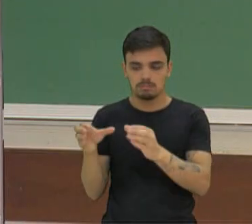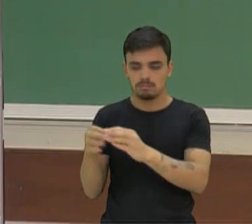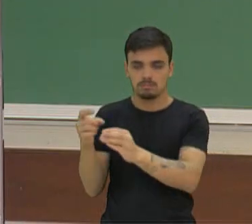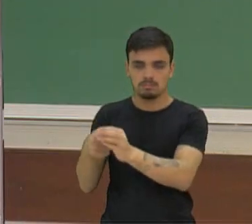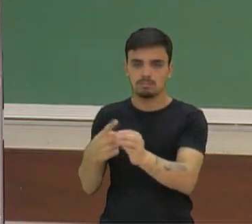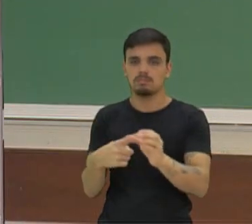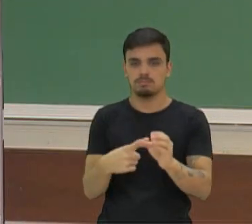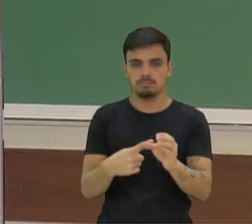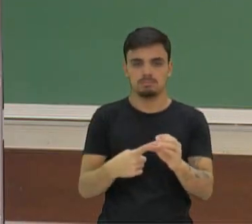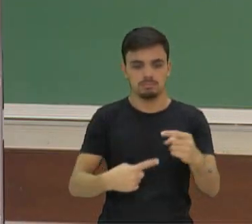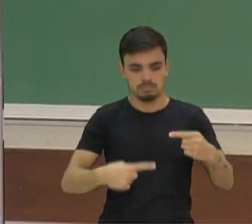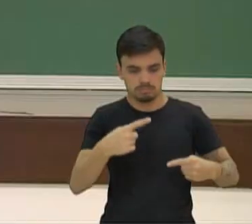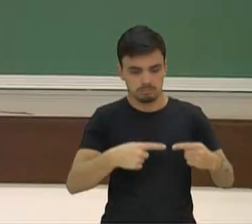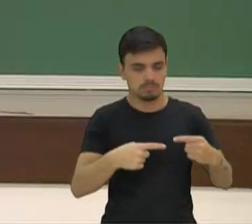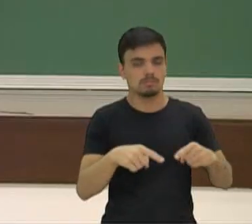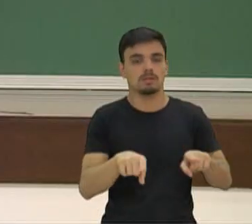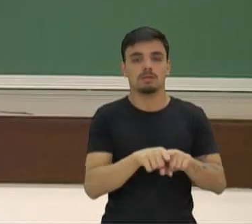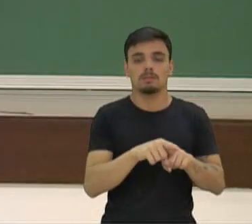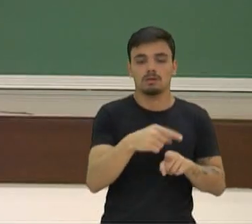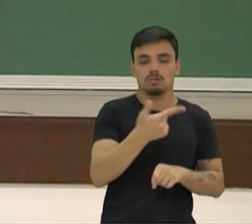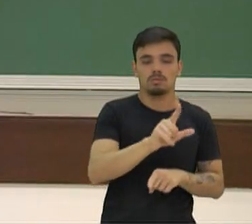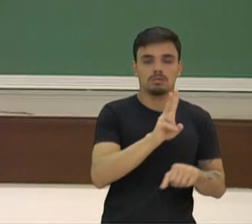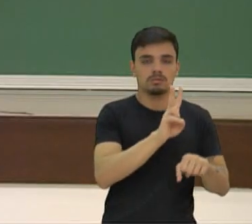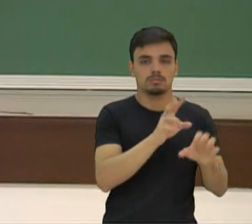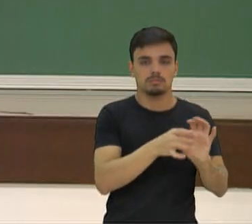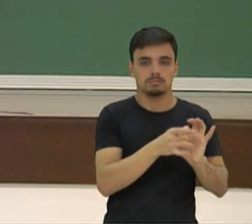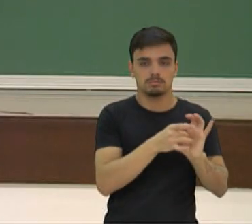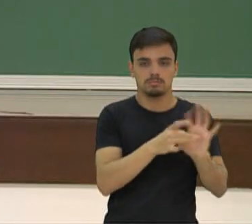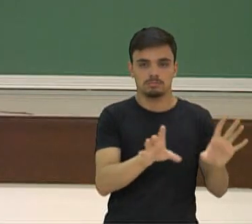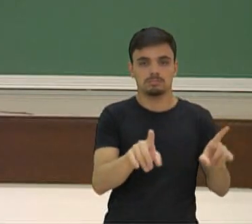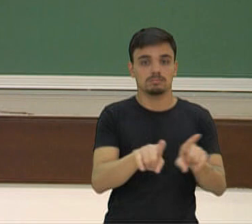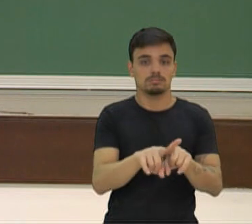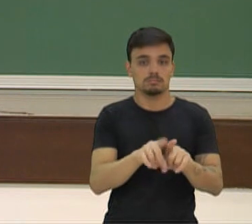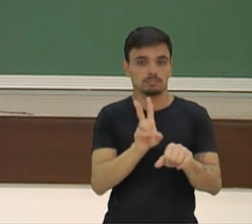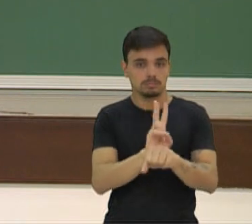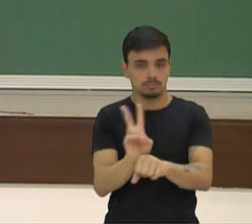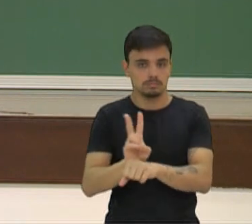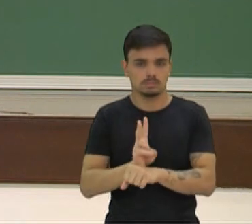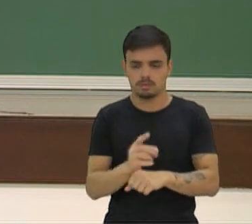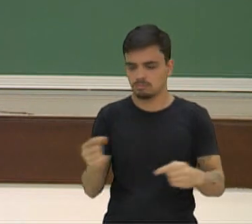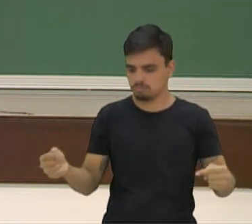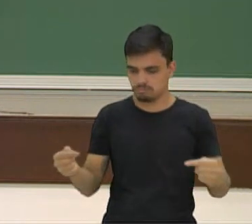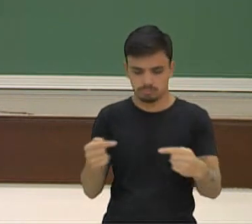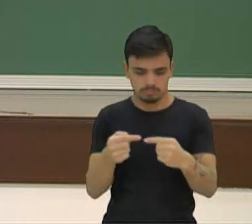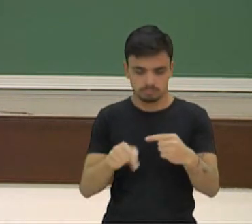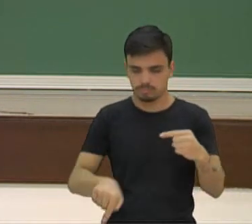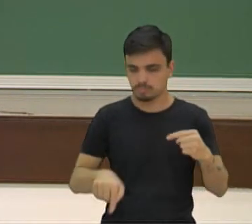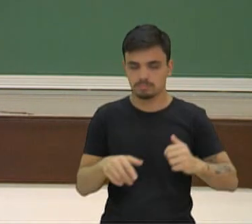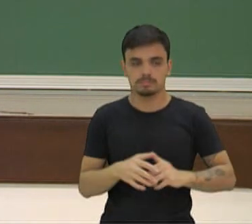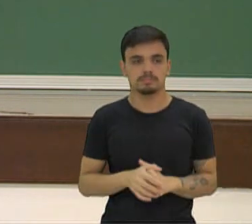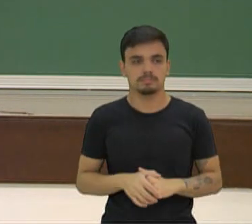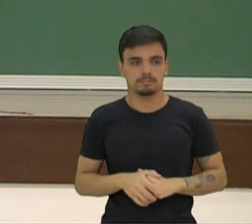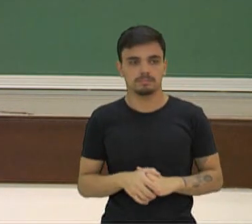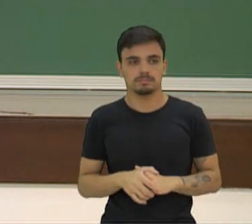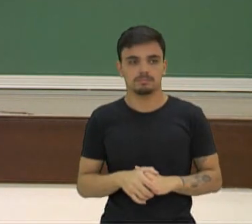outro motivo, liberais e conservadores na província do Maranhão que não se entendiam. Vamos em frente?